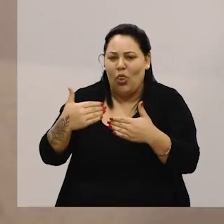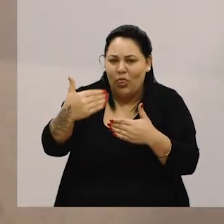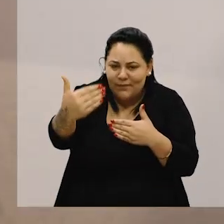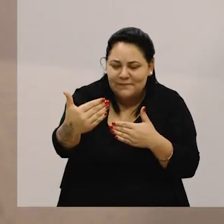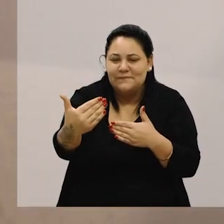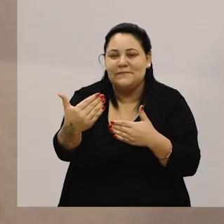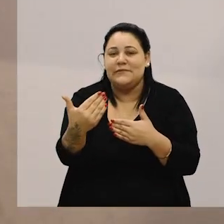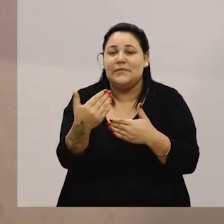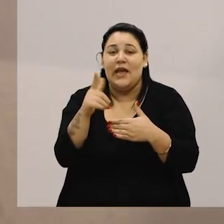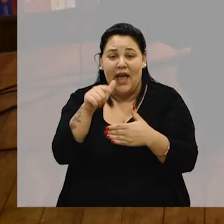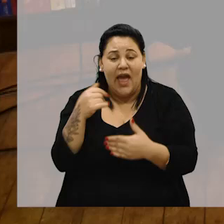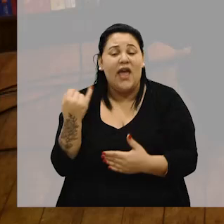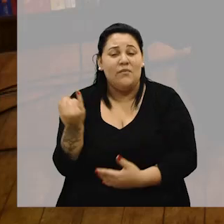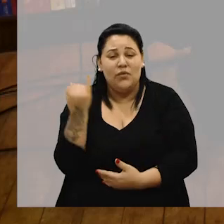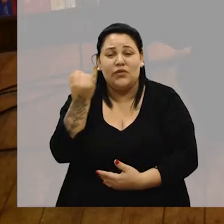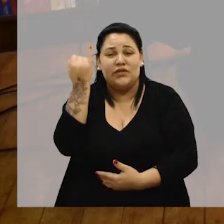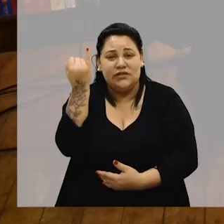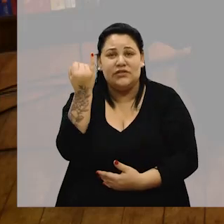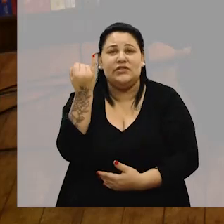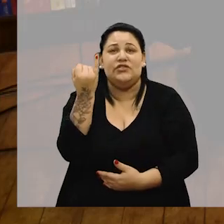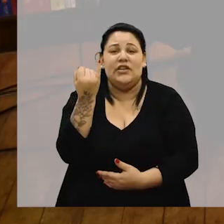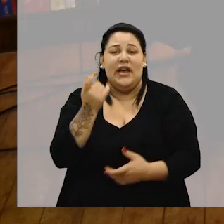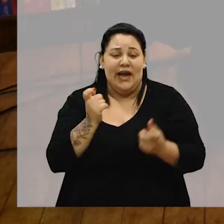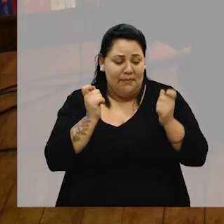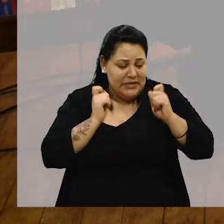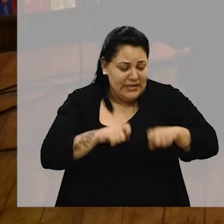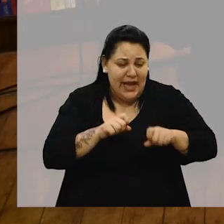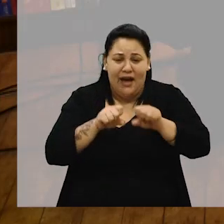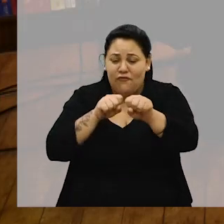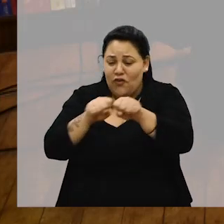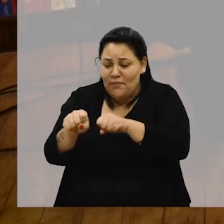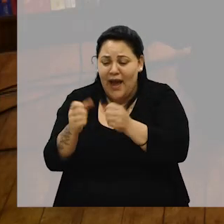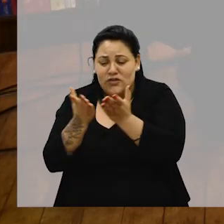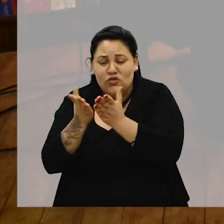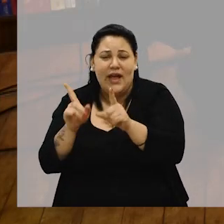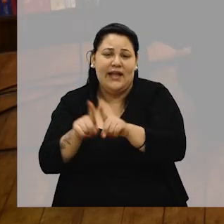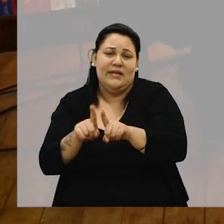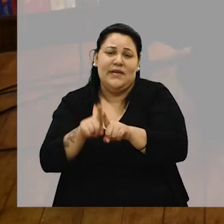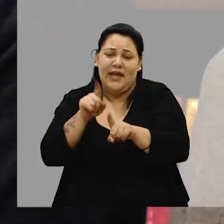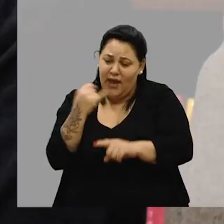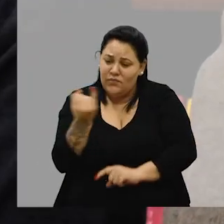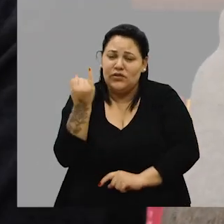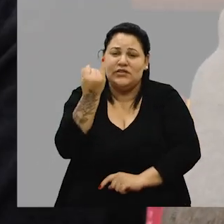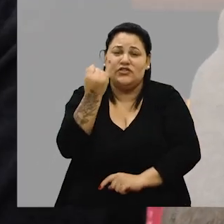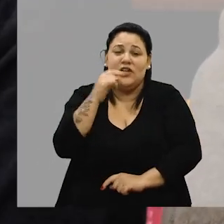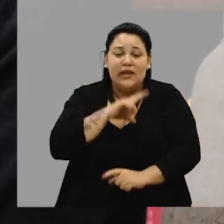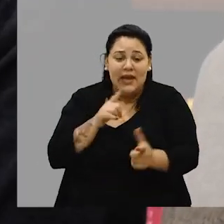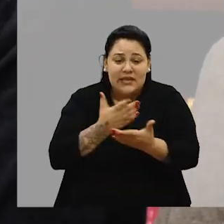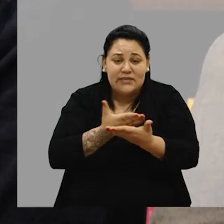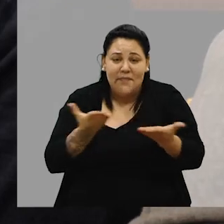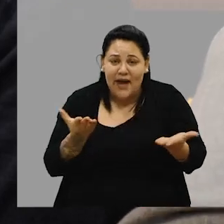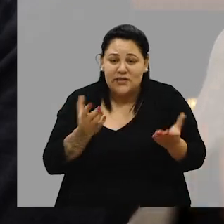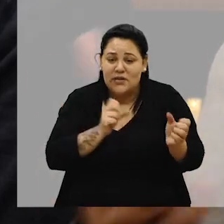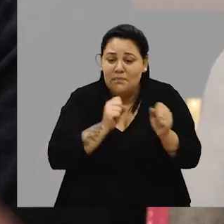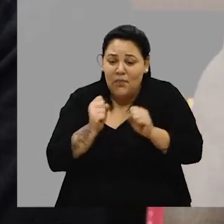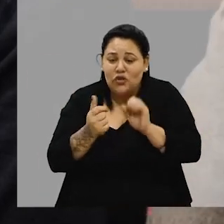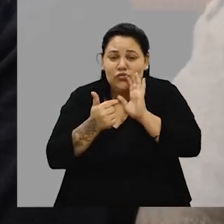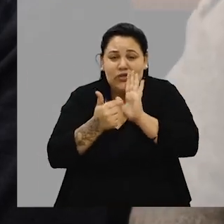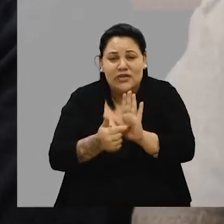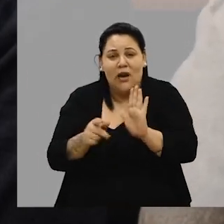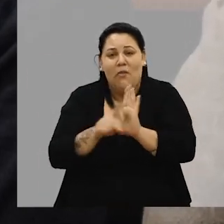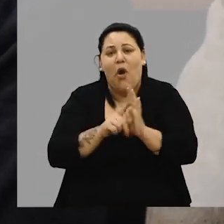o terceiro, a formação, né? Como o Guilherme estava falando, a importância da formação, da capacitação, né? E justamente de